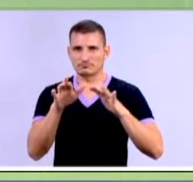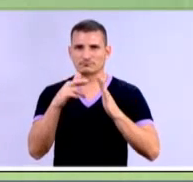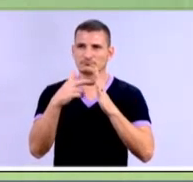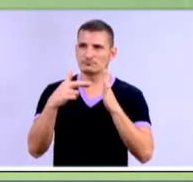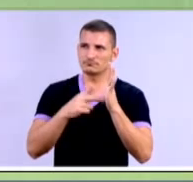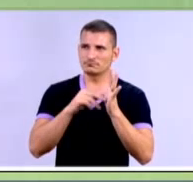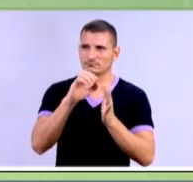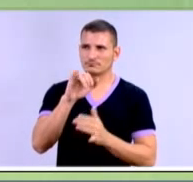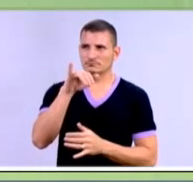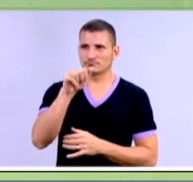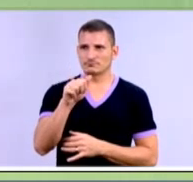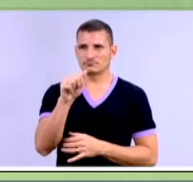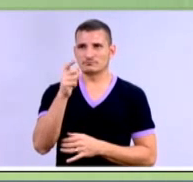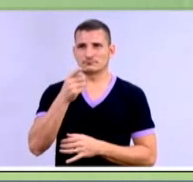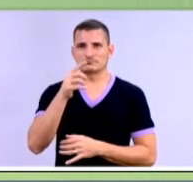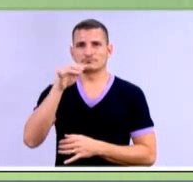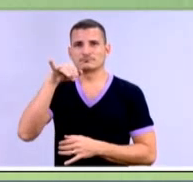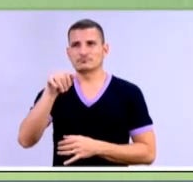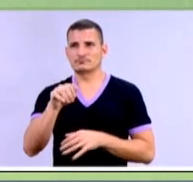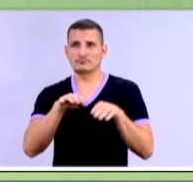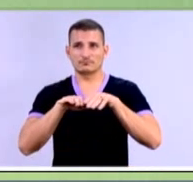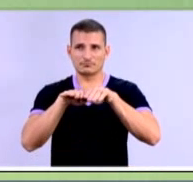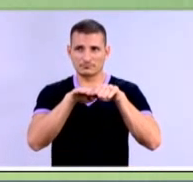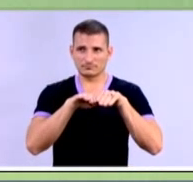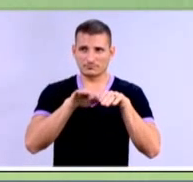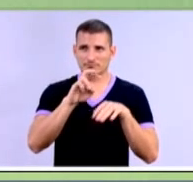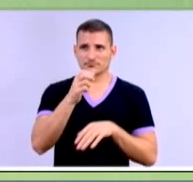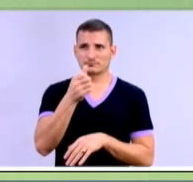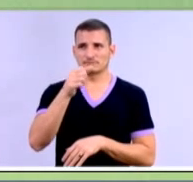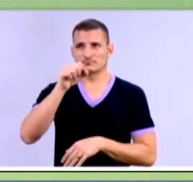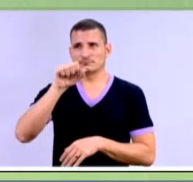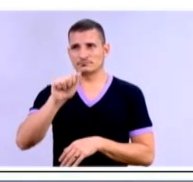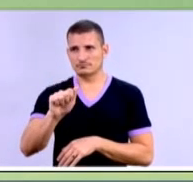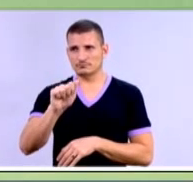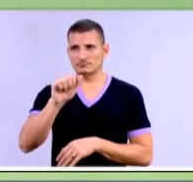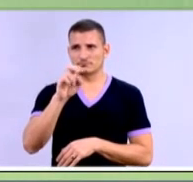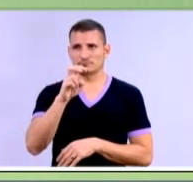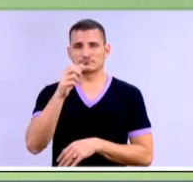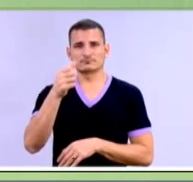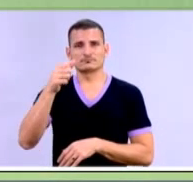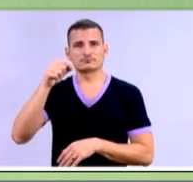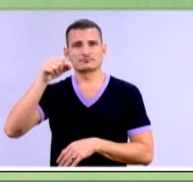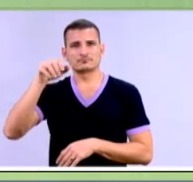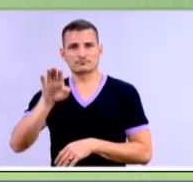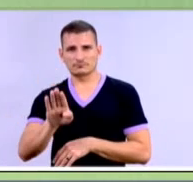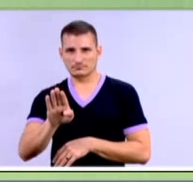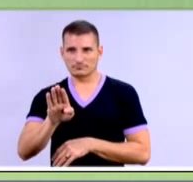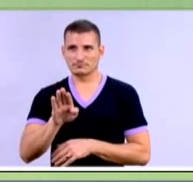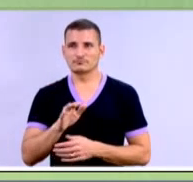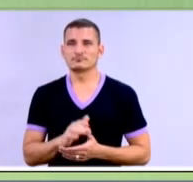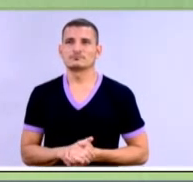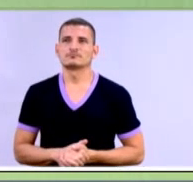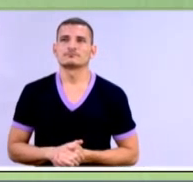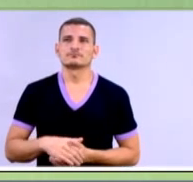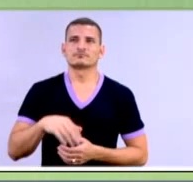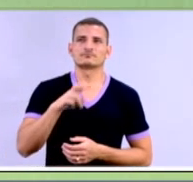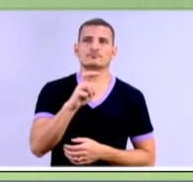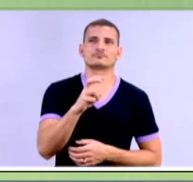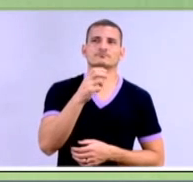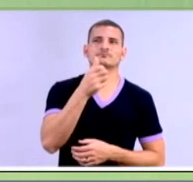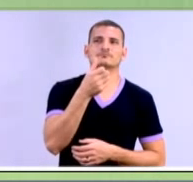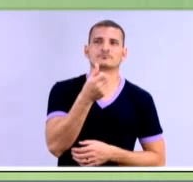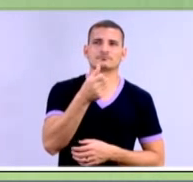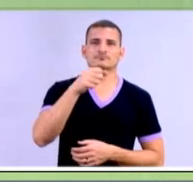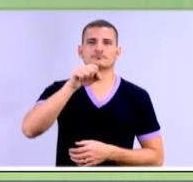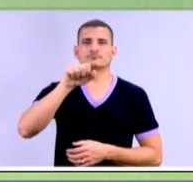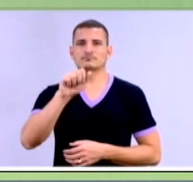pelos padrões 568A e 568B. Vamos conhecer aqui? O 568A, não sei